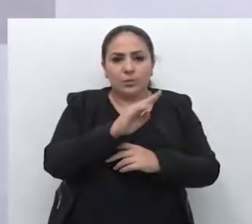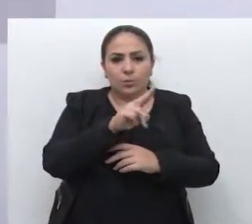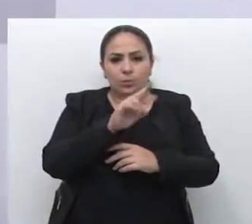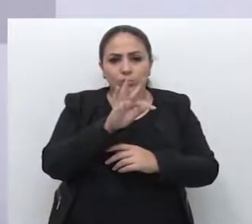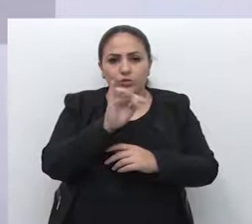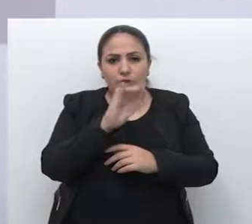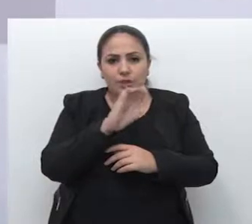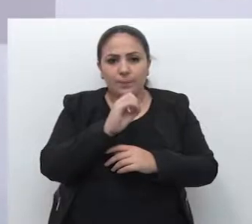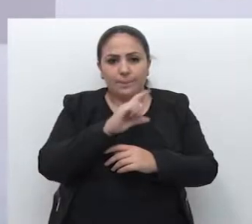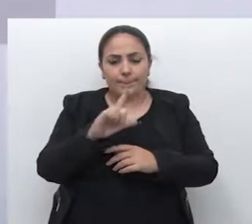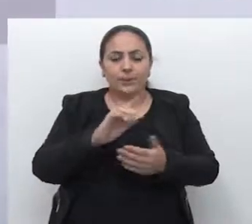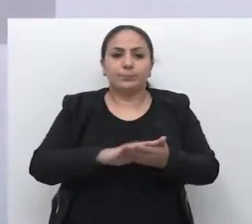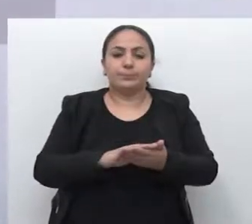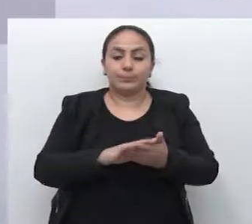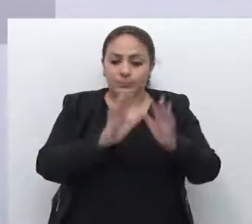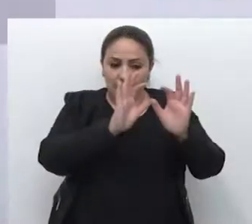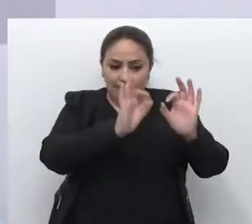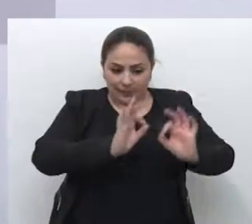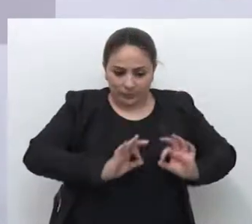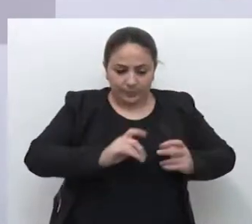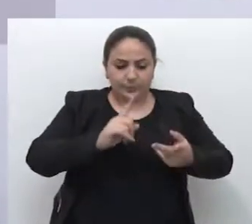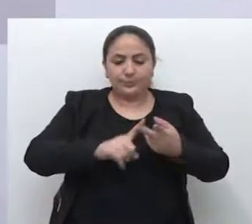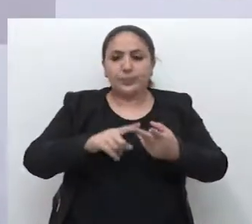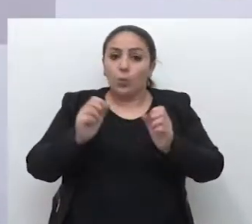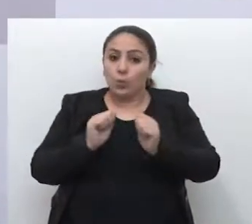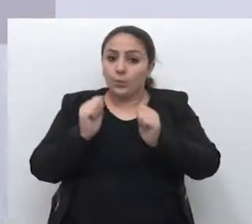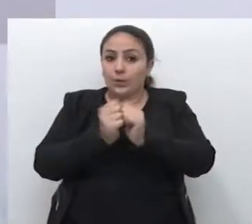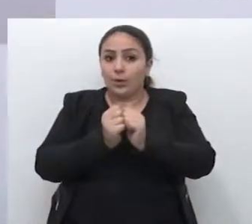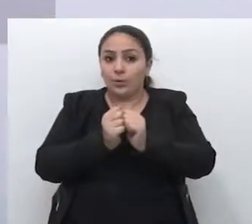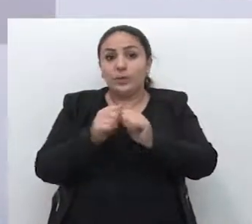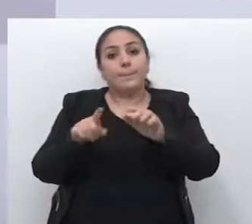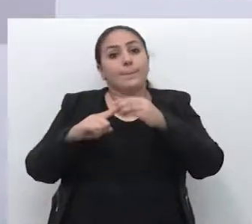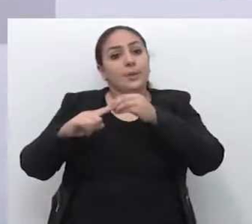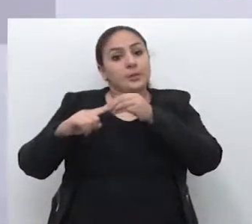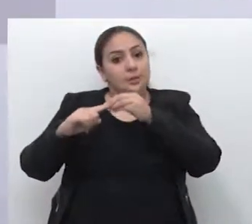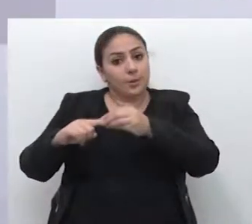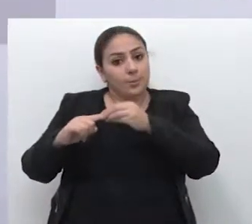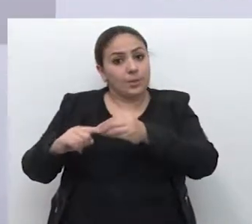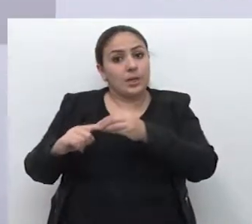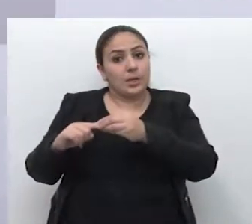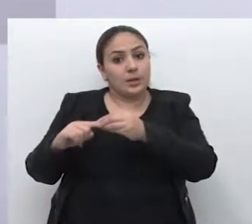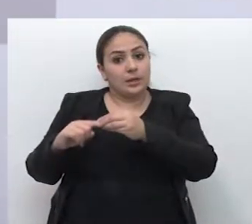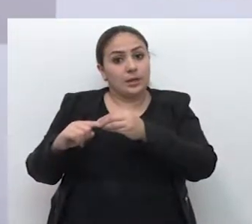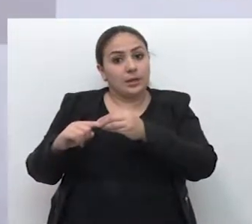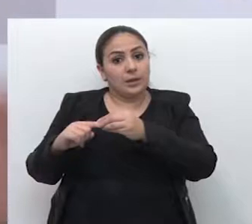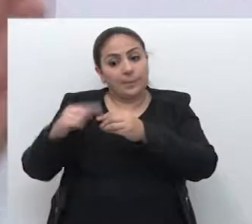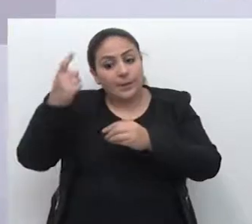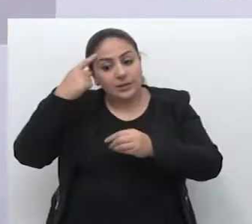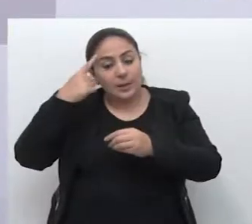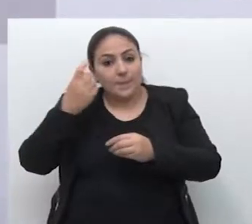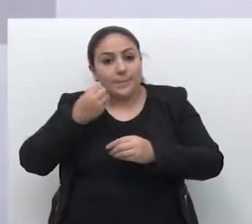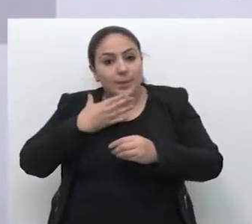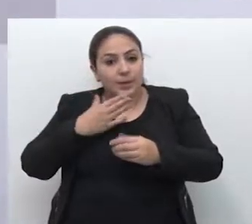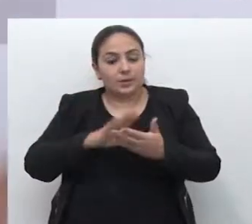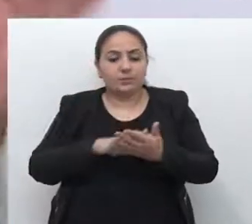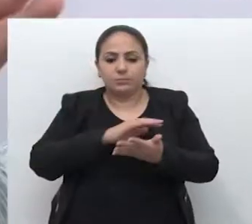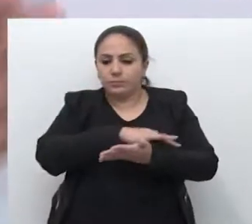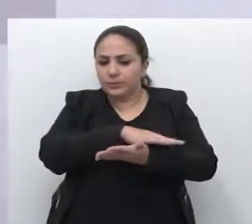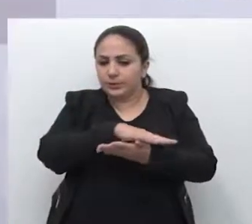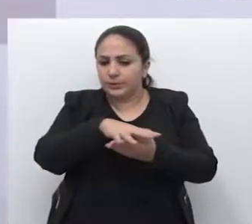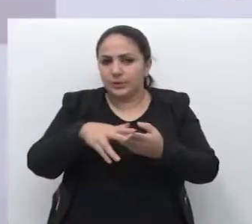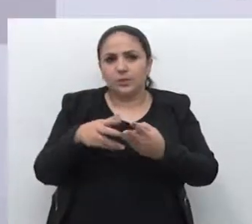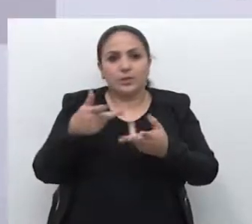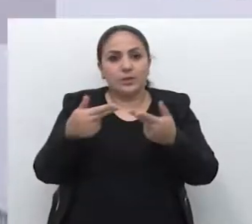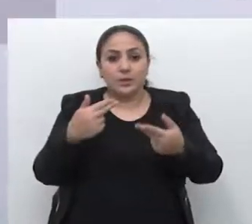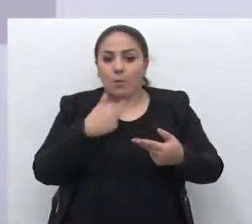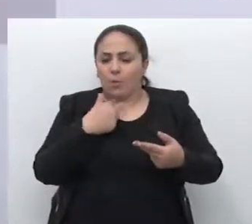seja, planejamento, união e principalmente pés no chão. As coisas se fazem com planejamento, com os